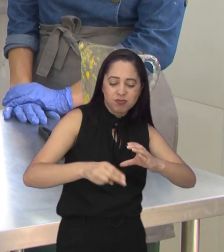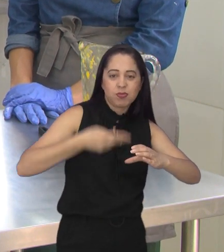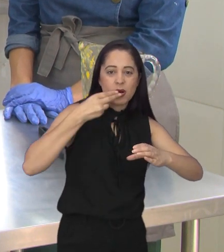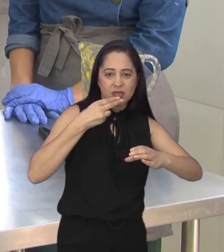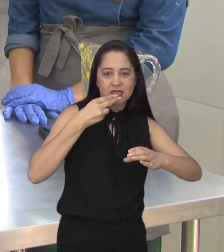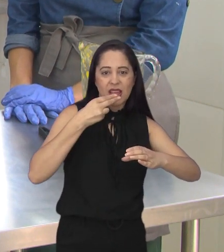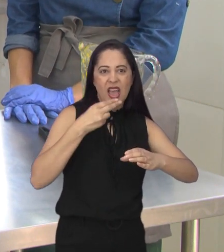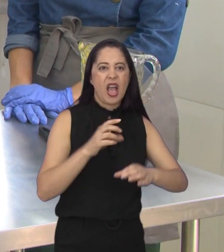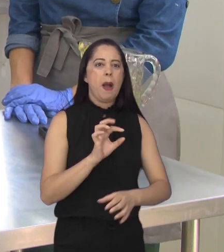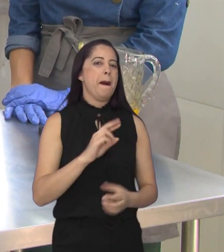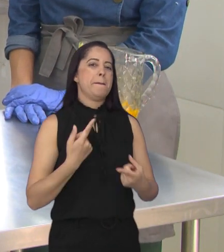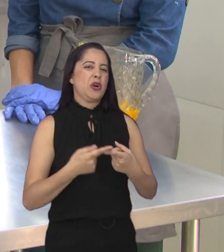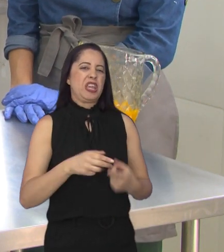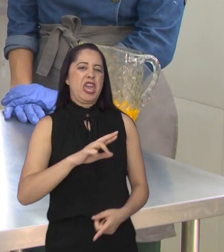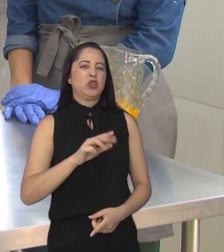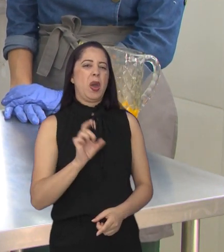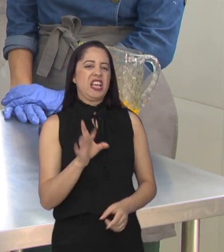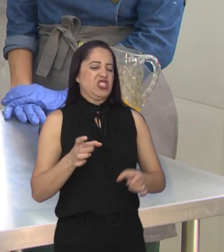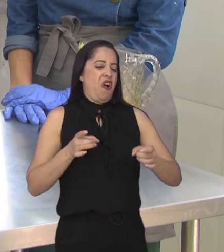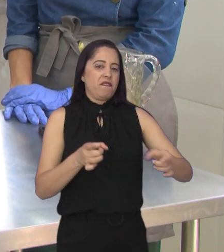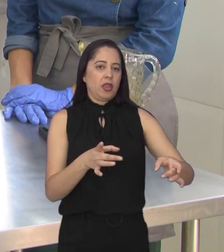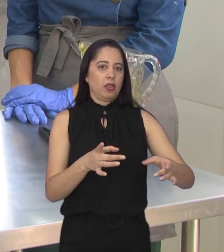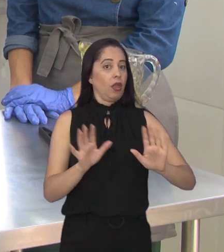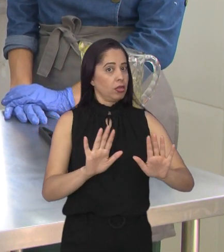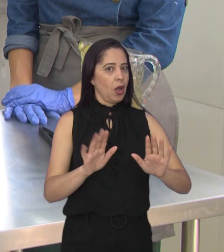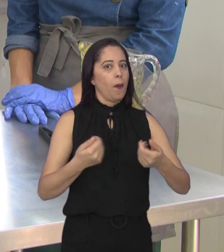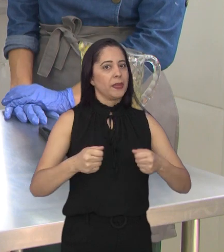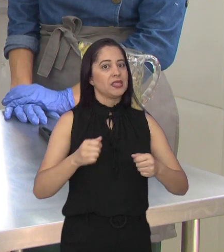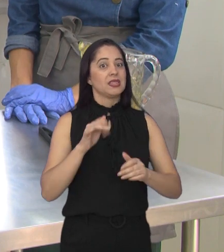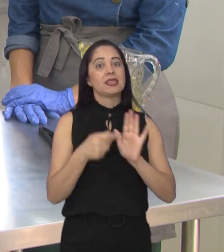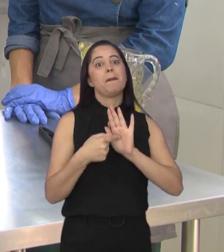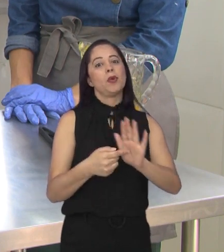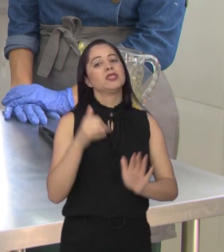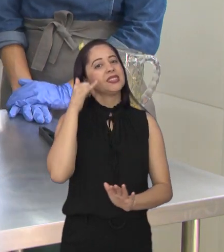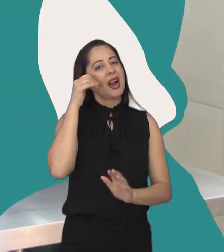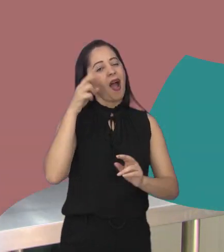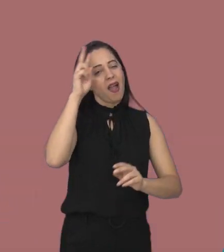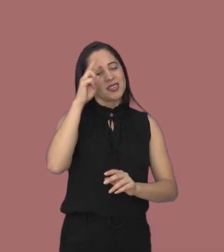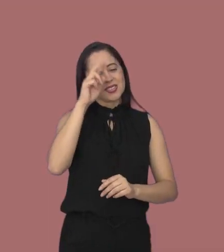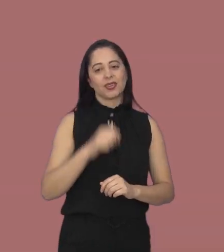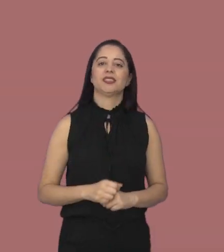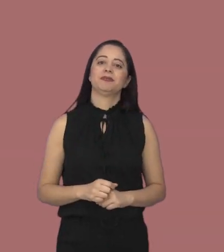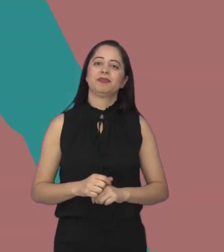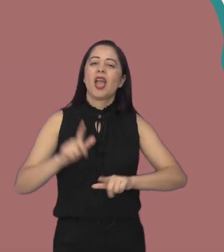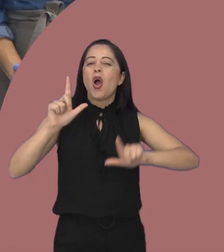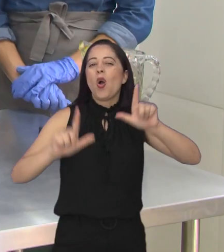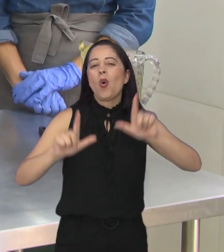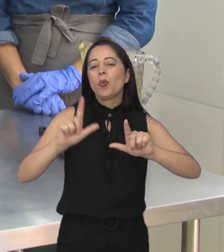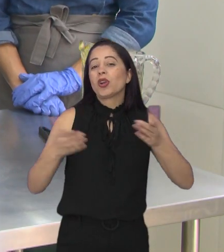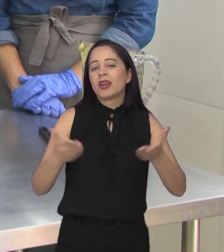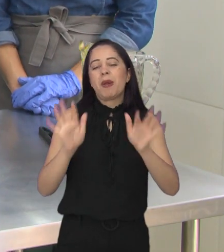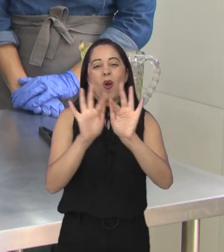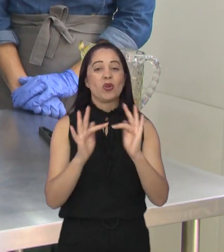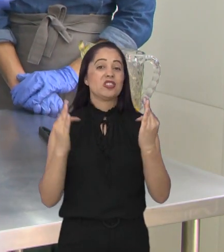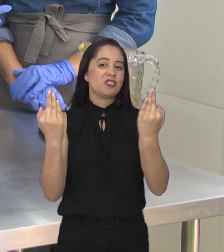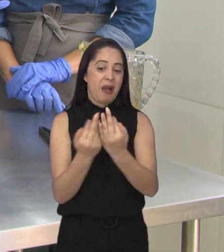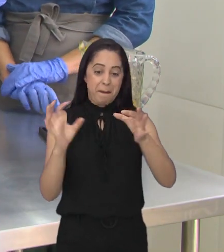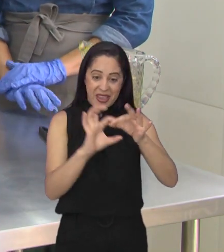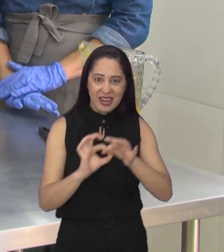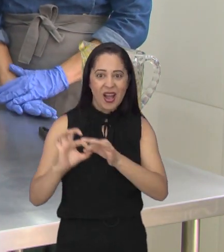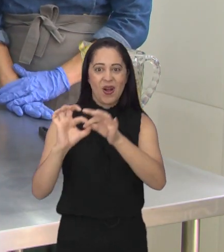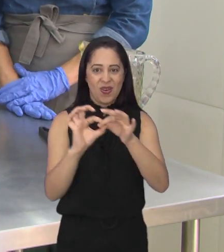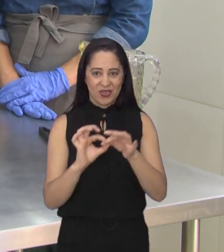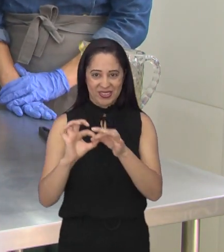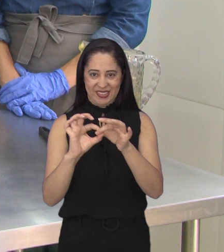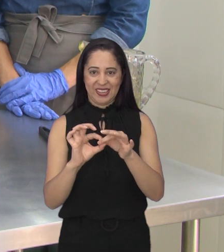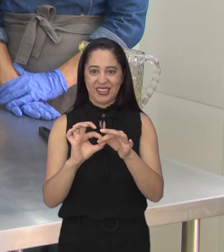a nossa rotina, pra poder não vender só o produto, mas também a história. Bom, o Feito em Casa de hoje foi feito em